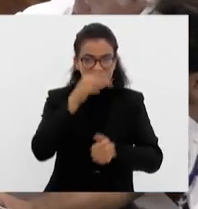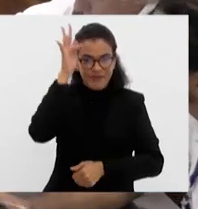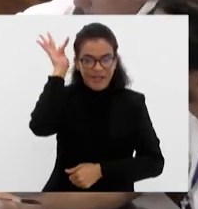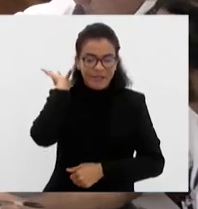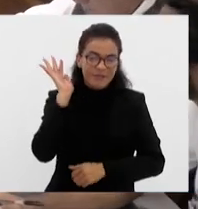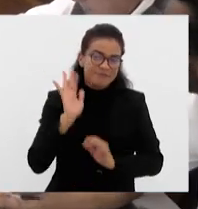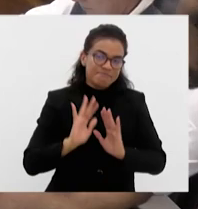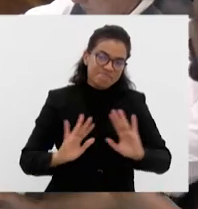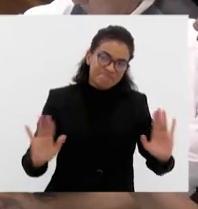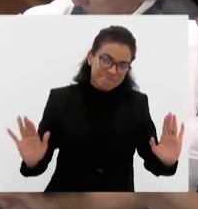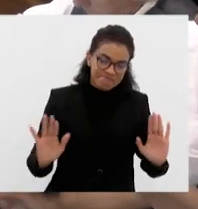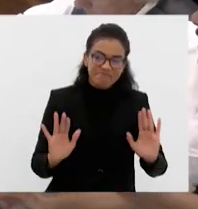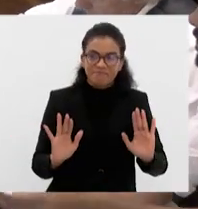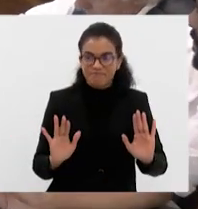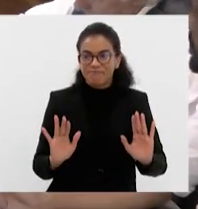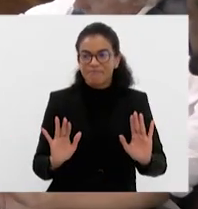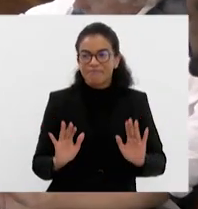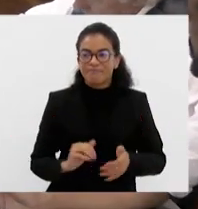Então,